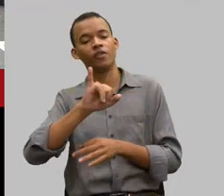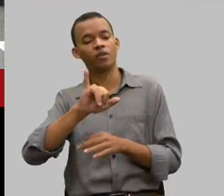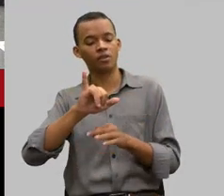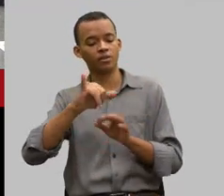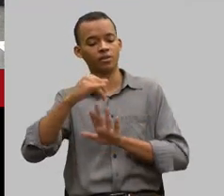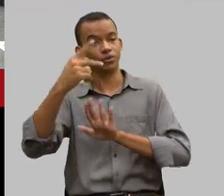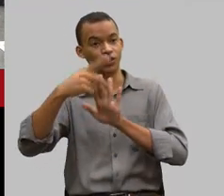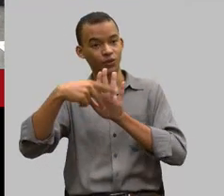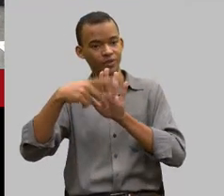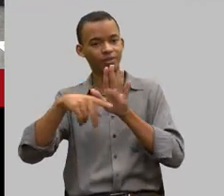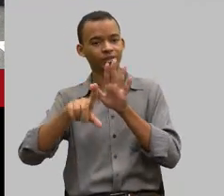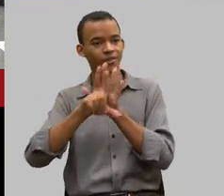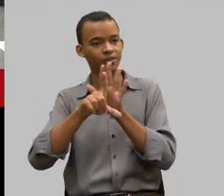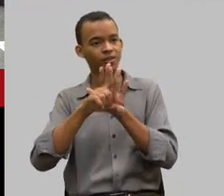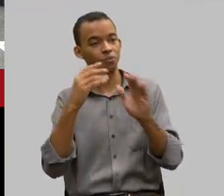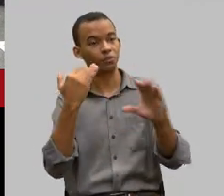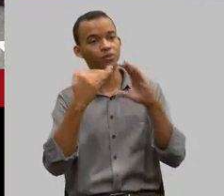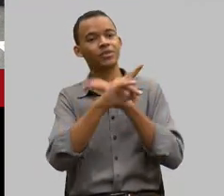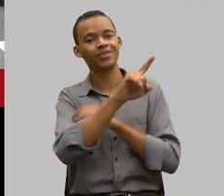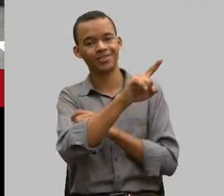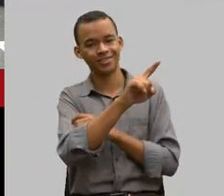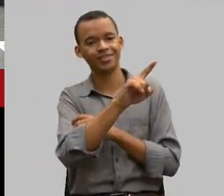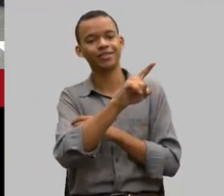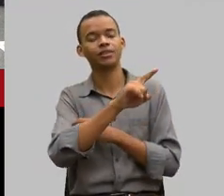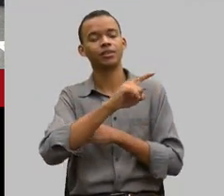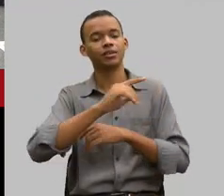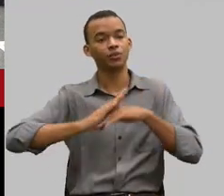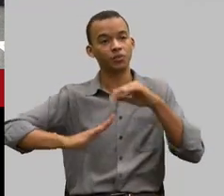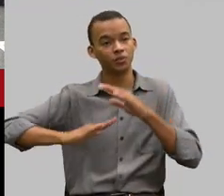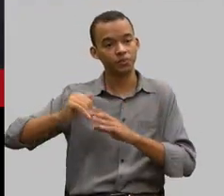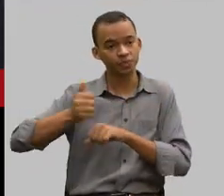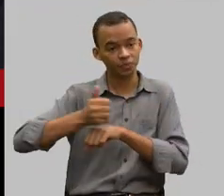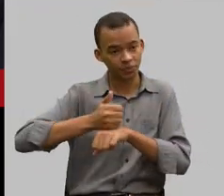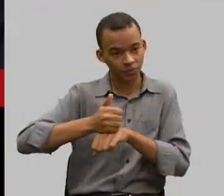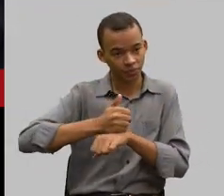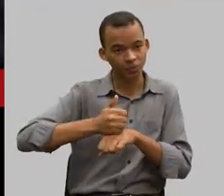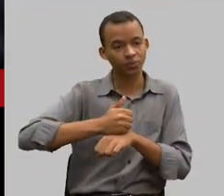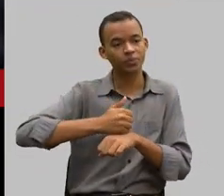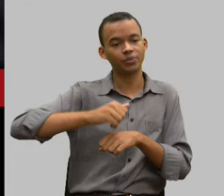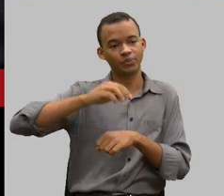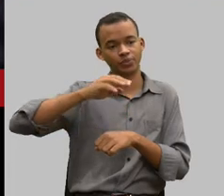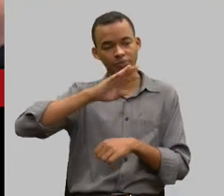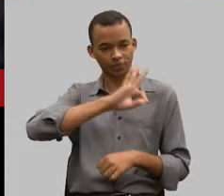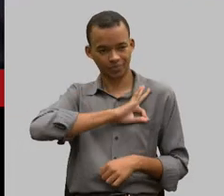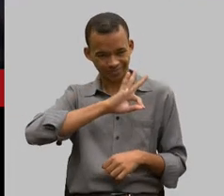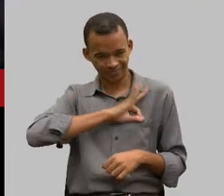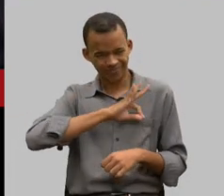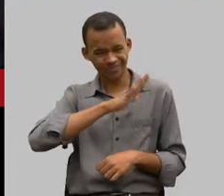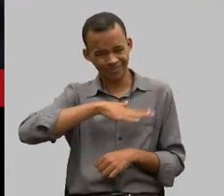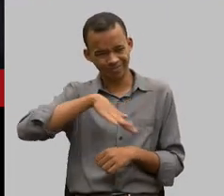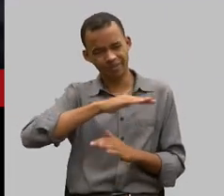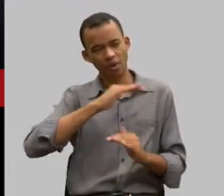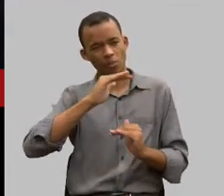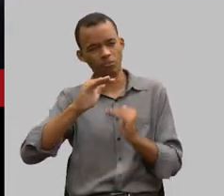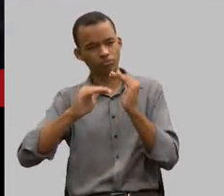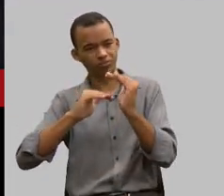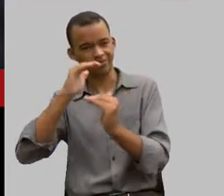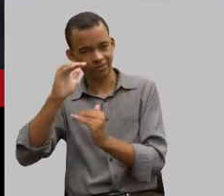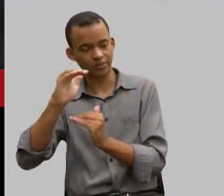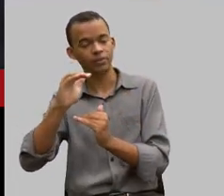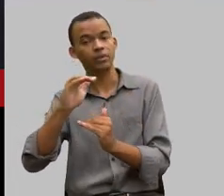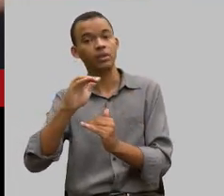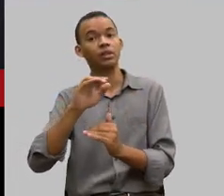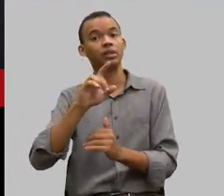tratar da redução do tempo de promoção de soldados a cabo de Caba Sargento o o o